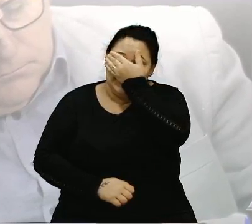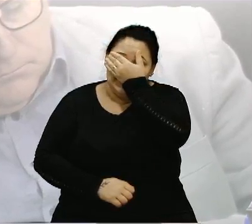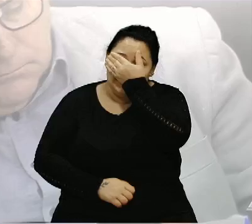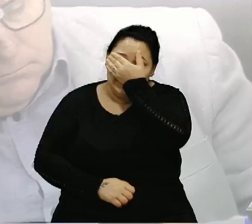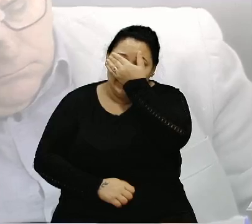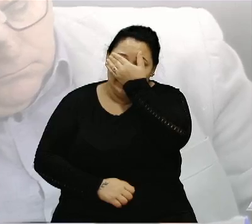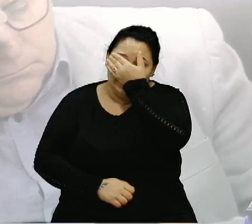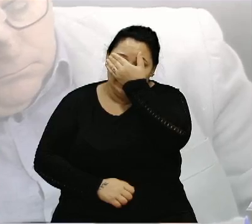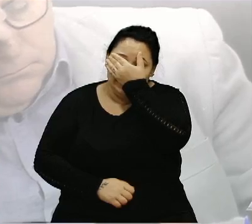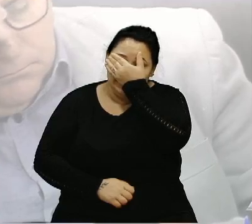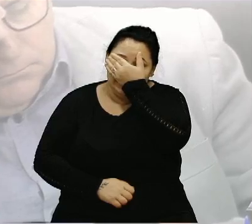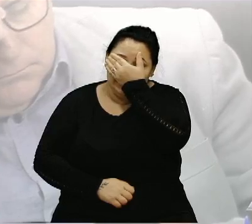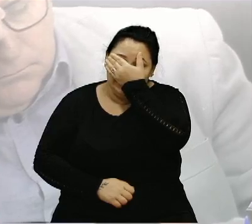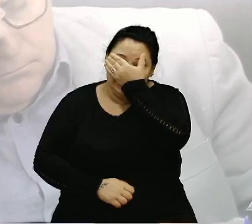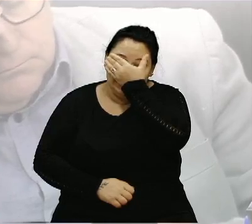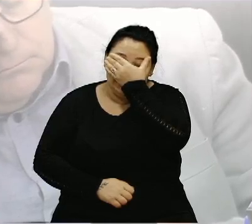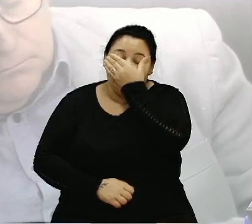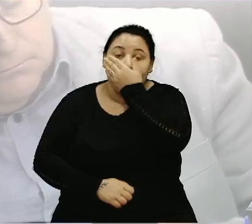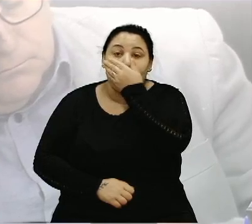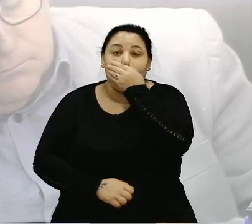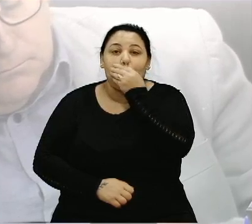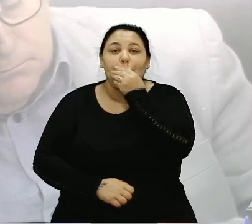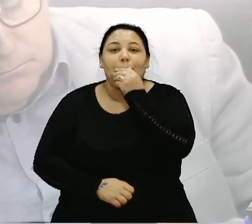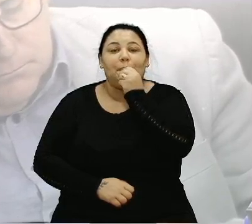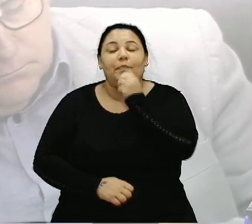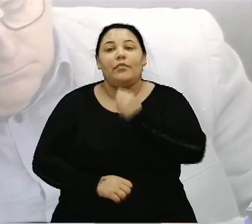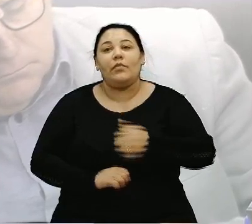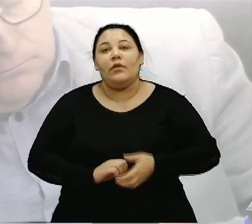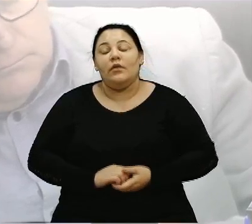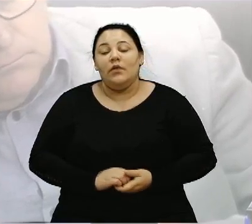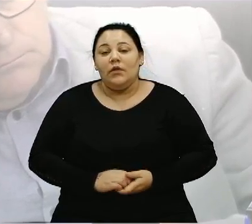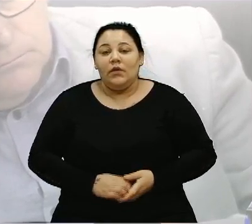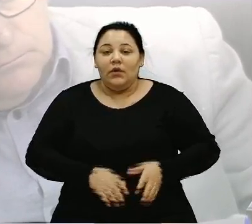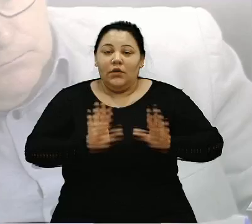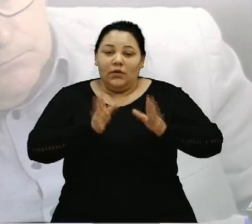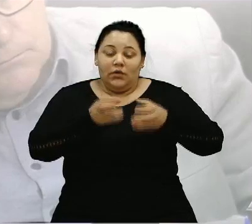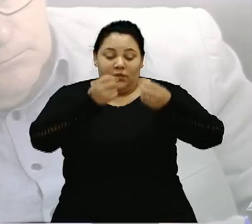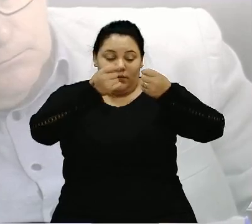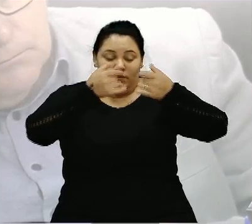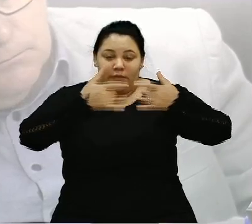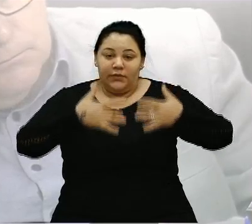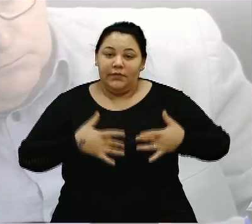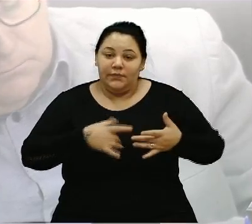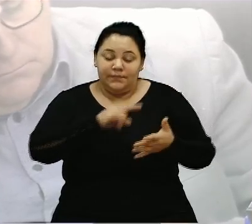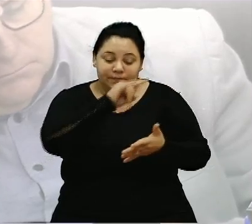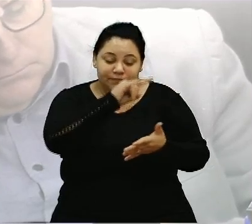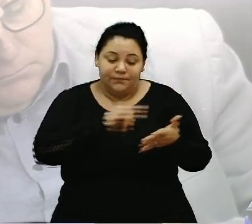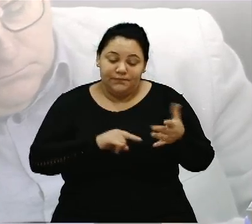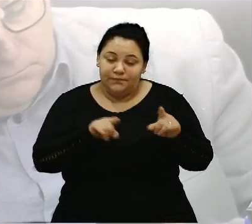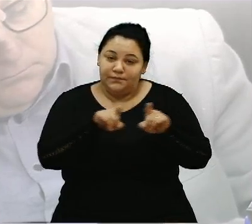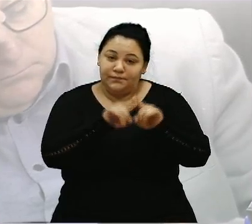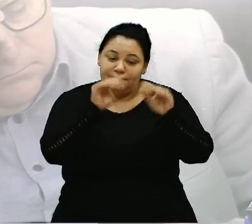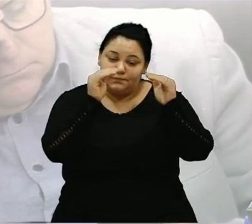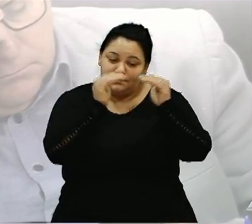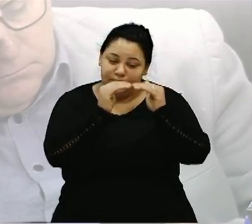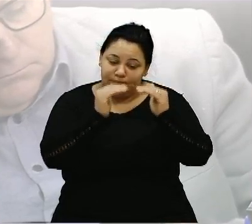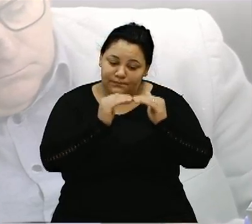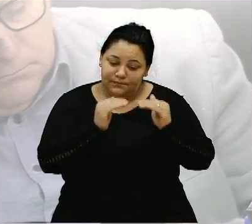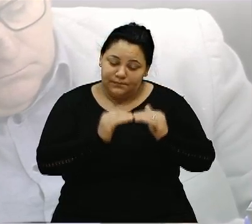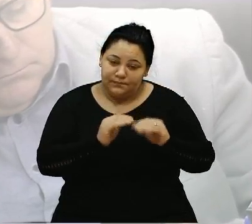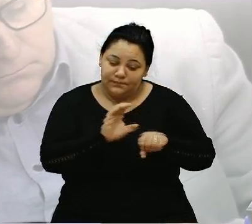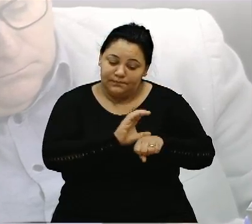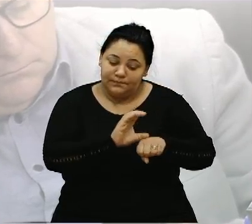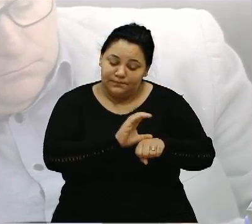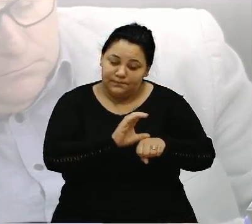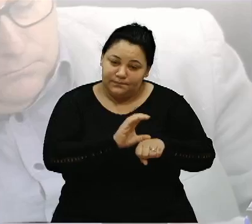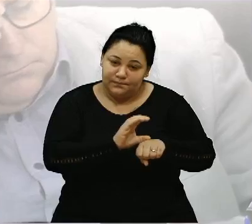judiciais pelos institutos de ensino. Por fim, diante do exposto e tendo em vista o parecer pela constitucionalidade da Comissão de Constituição e